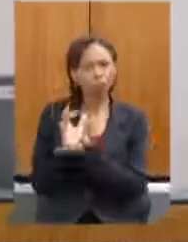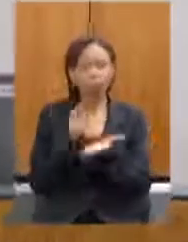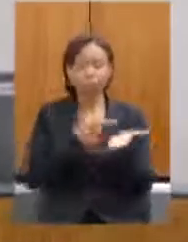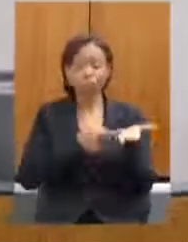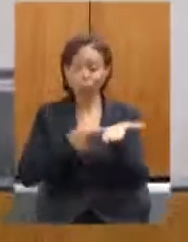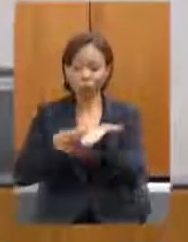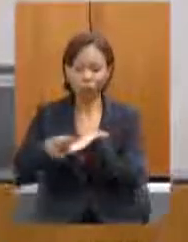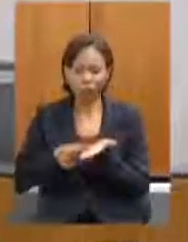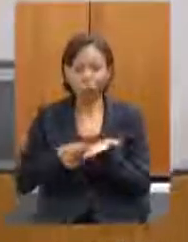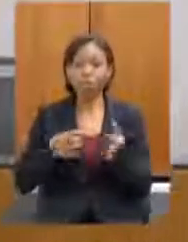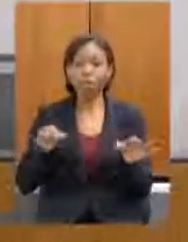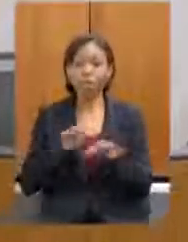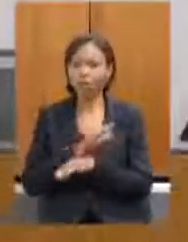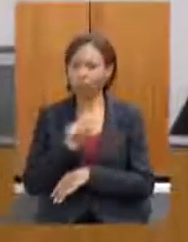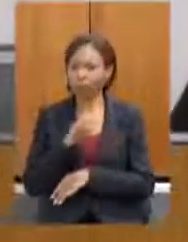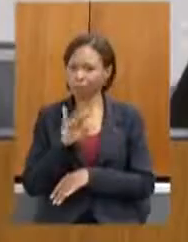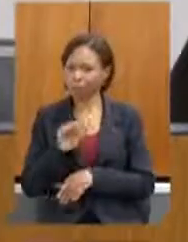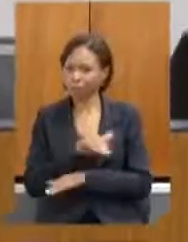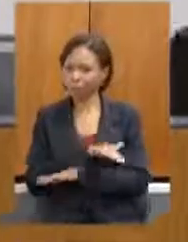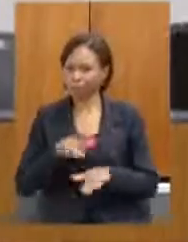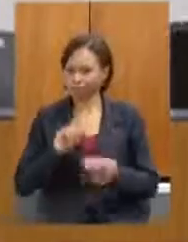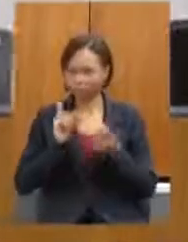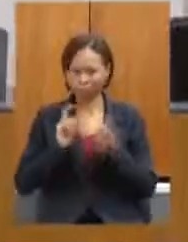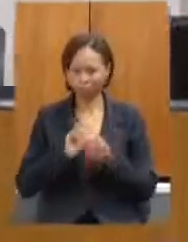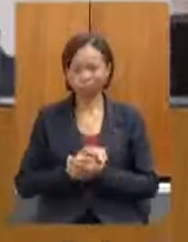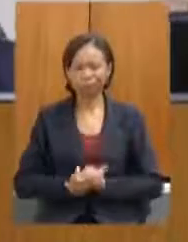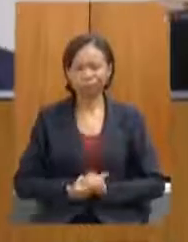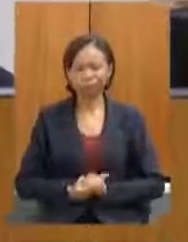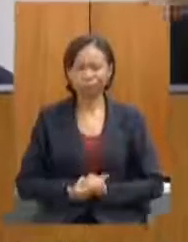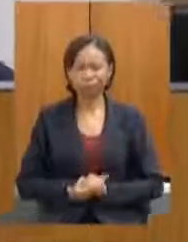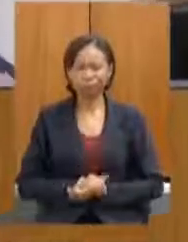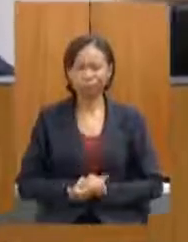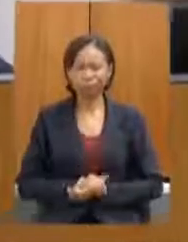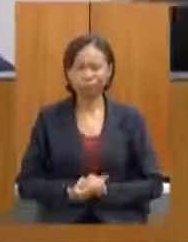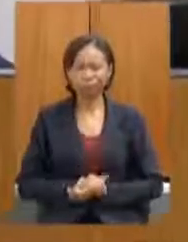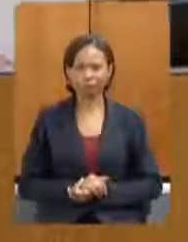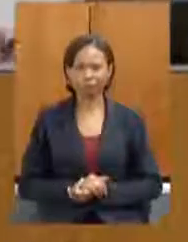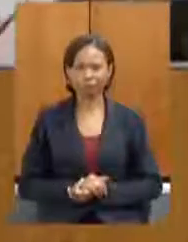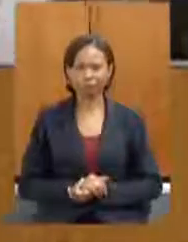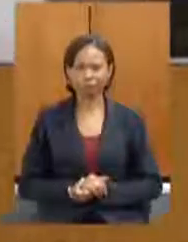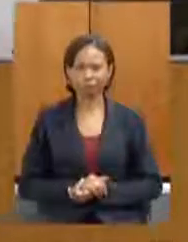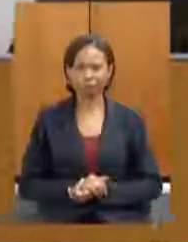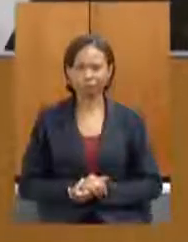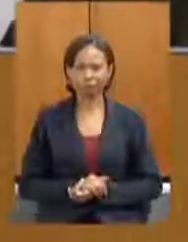convidados determina a lavratura da ata e encerra os trabalhos e